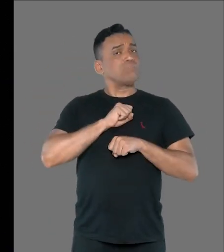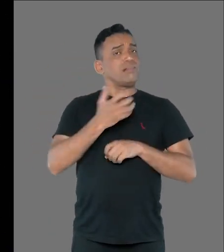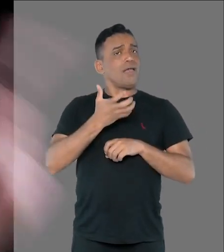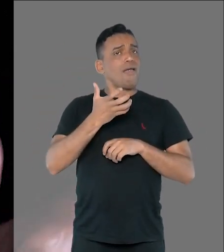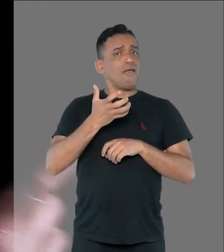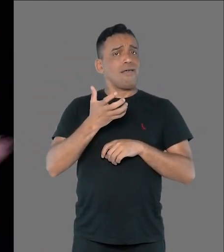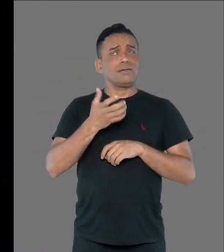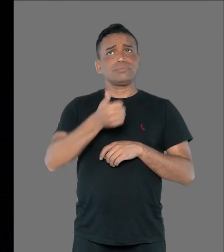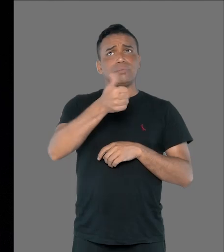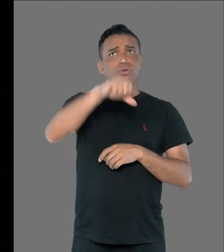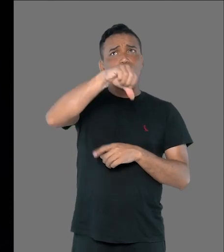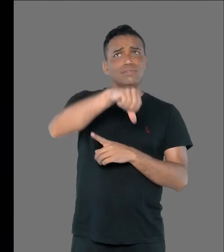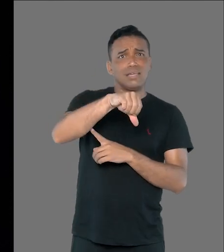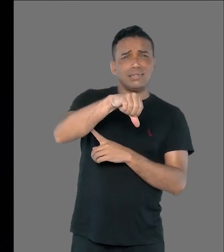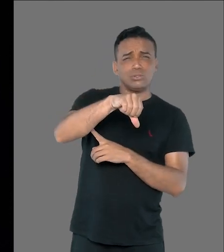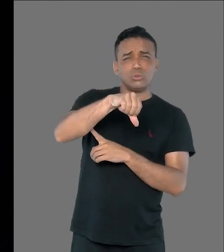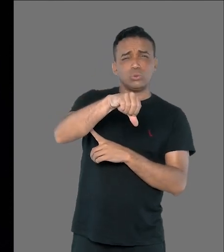ele vem em